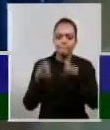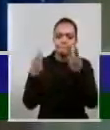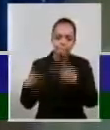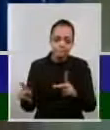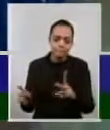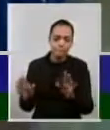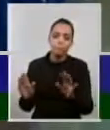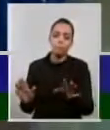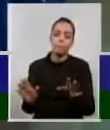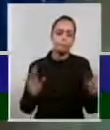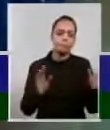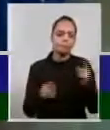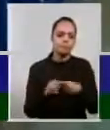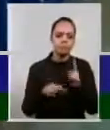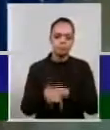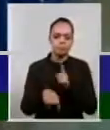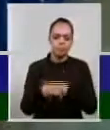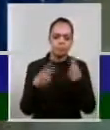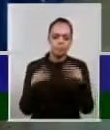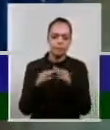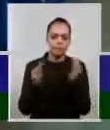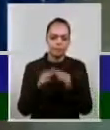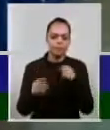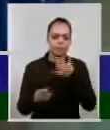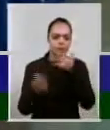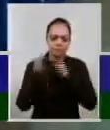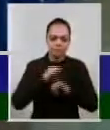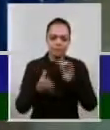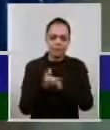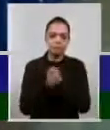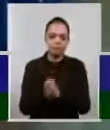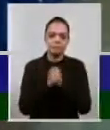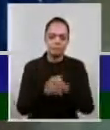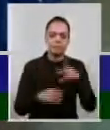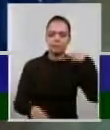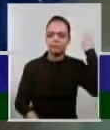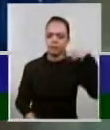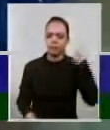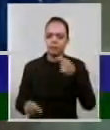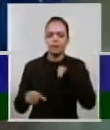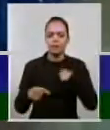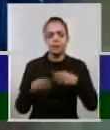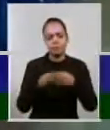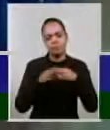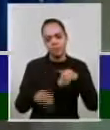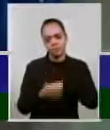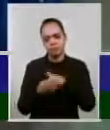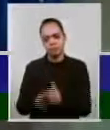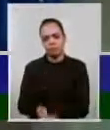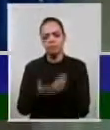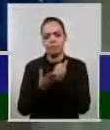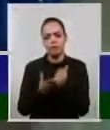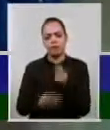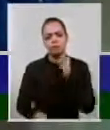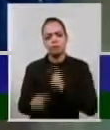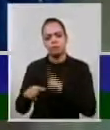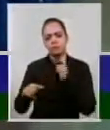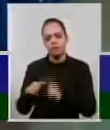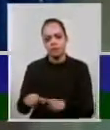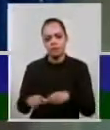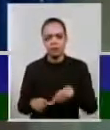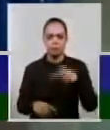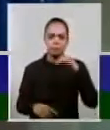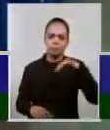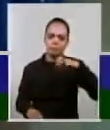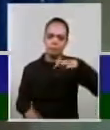ele no momento na casa. Quero dizer, quero cumprimentar ao vereador e pedir o voto favorável, já que o